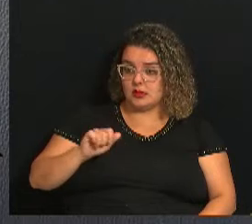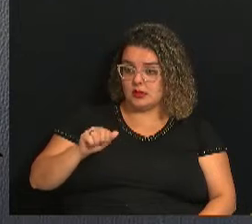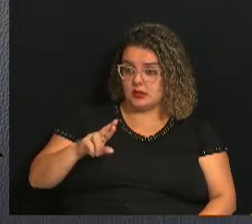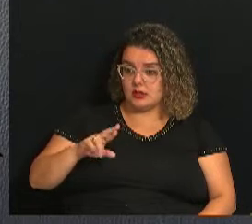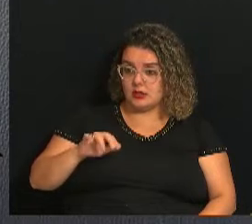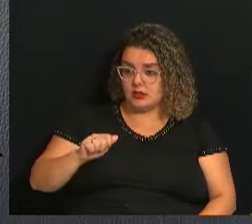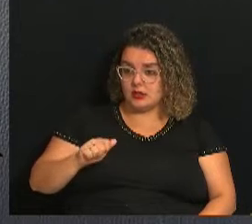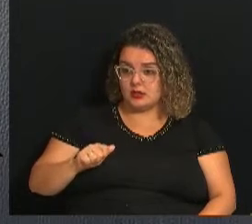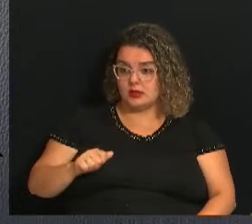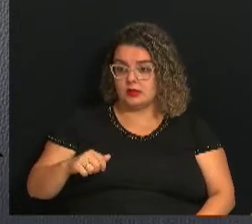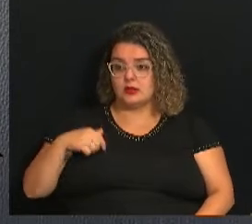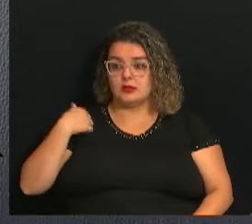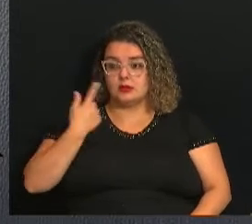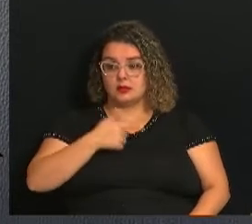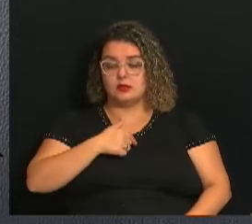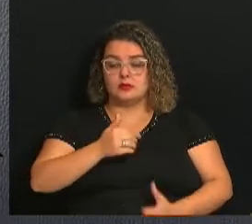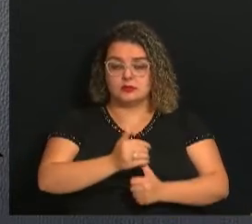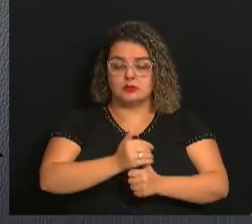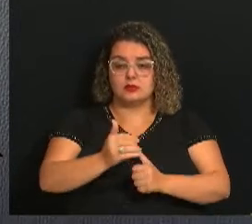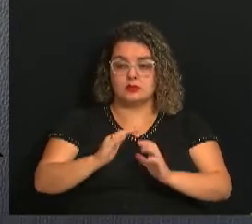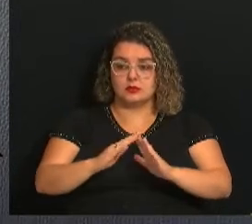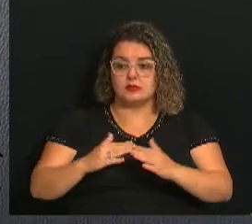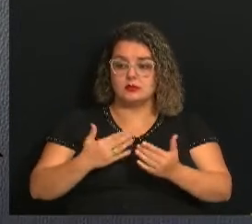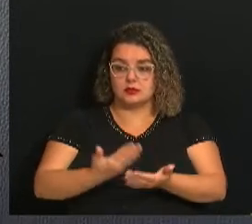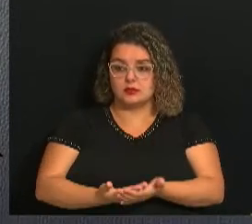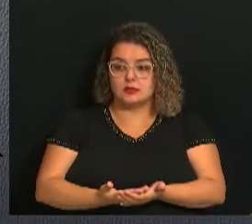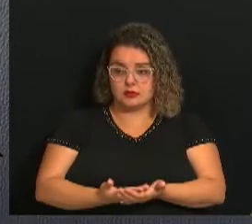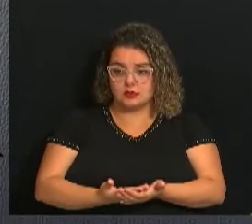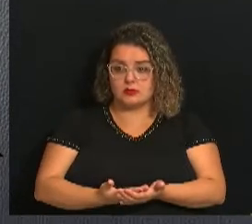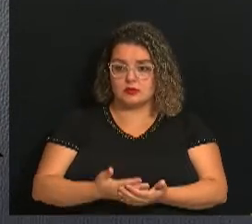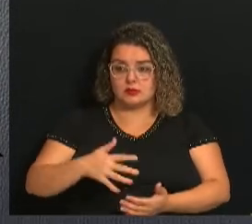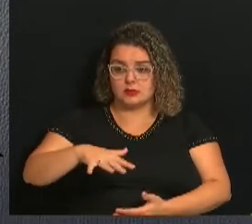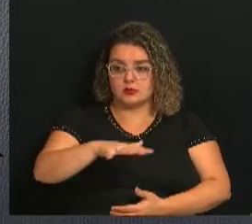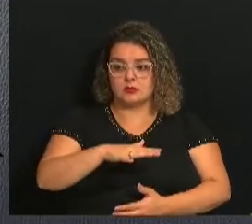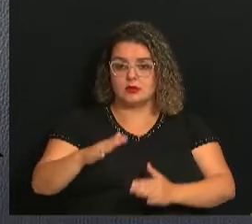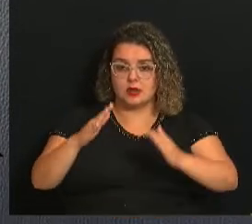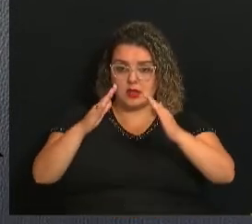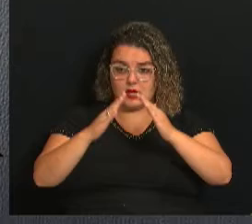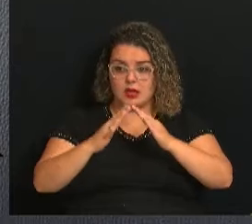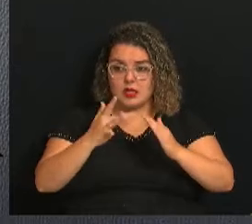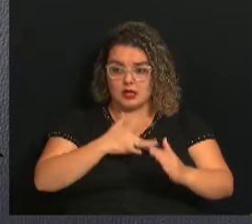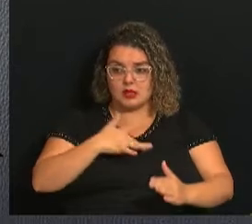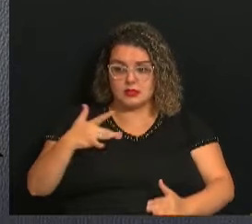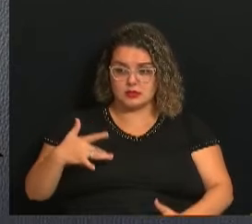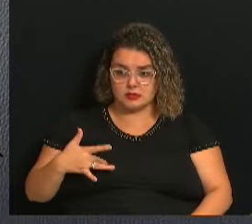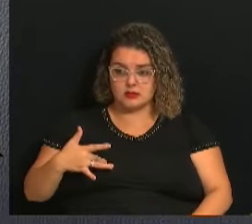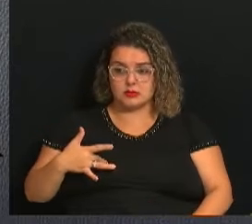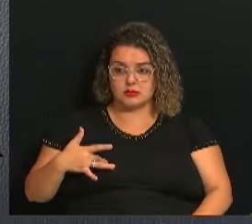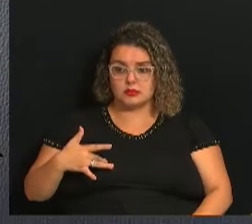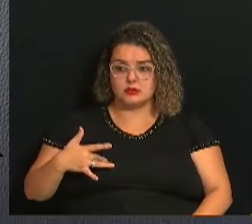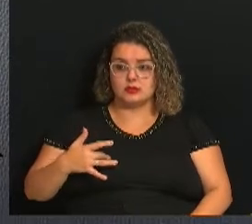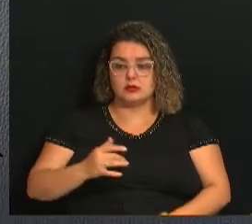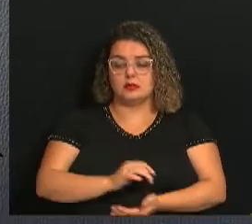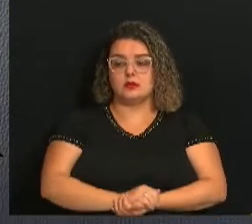requerimento sobre aquela área que está ali, a Casa de Saúde, ali do Irmãos Penteado, que fica ao